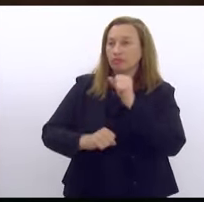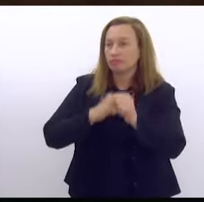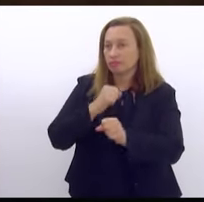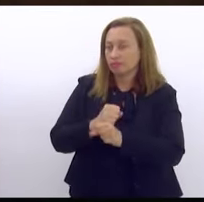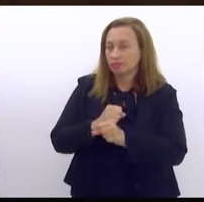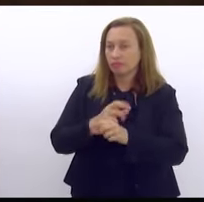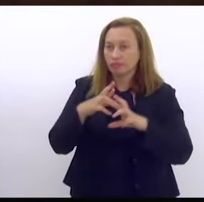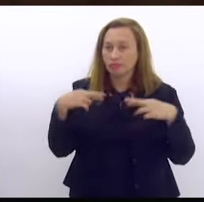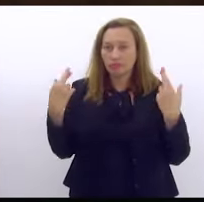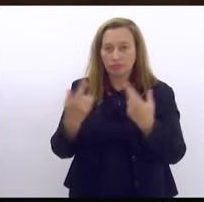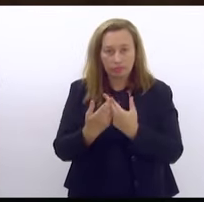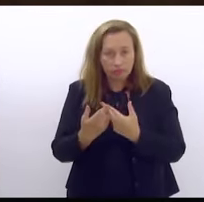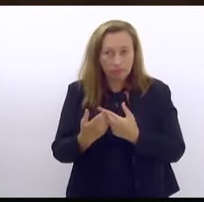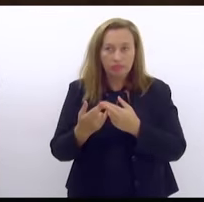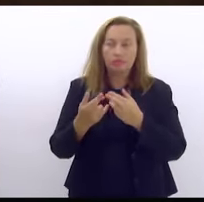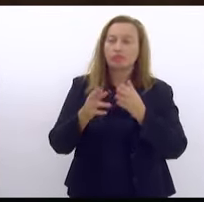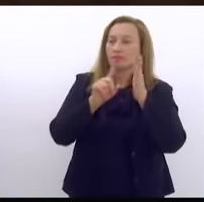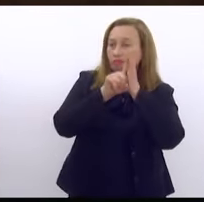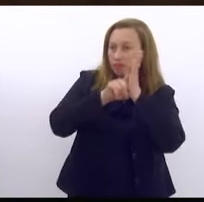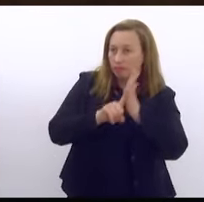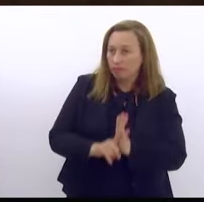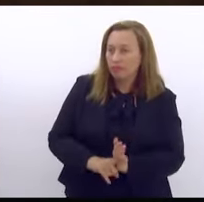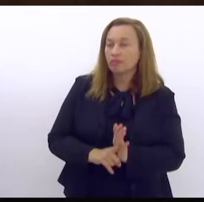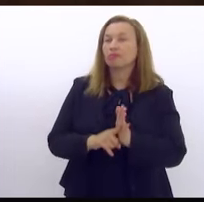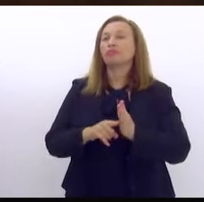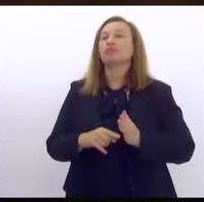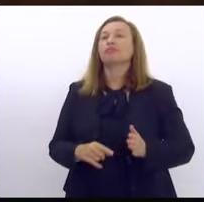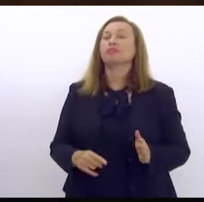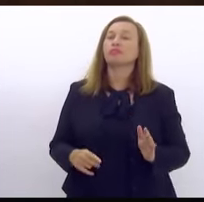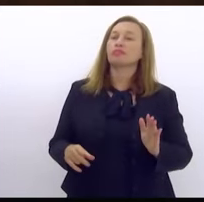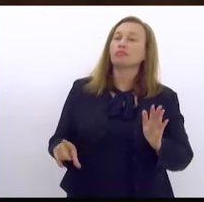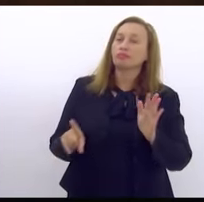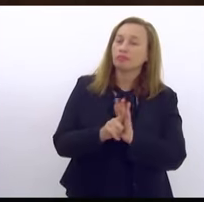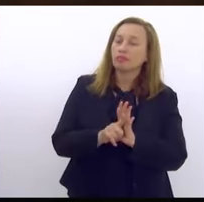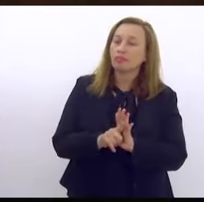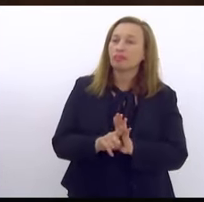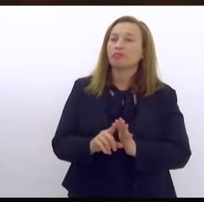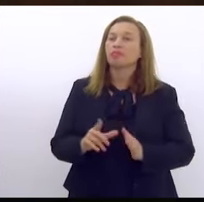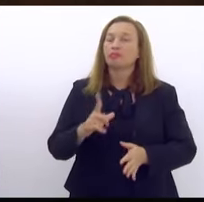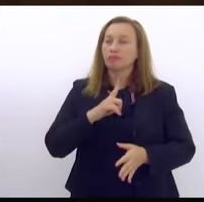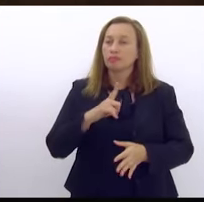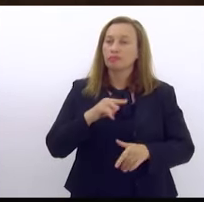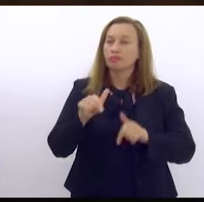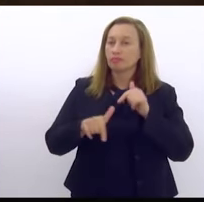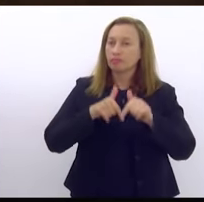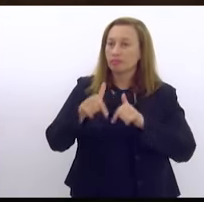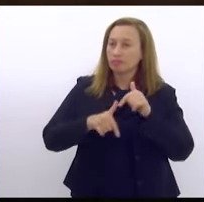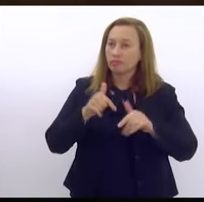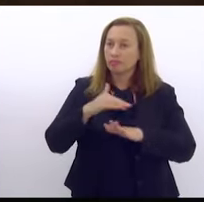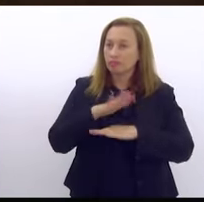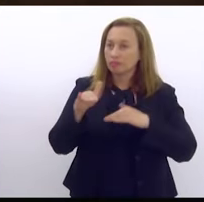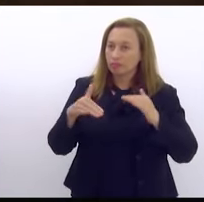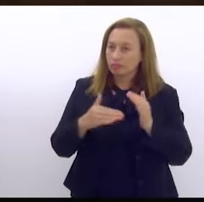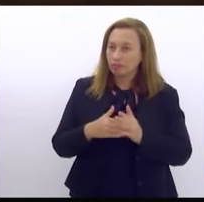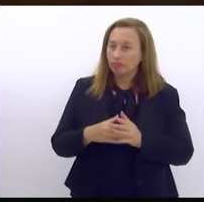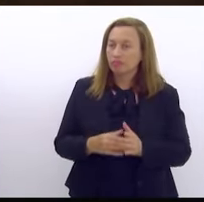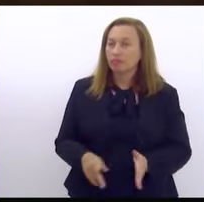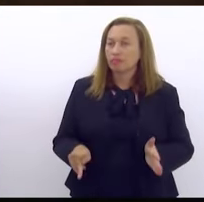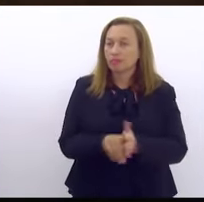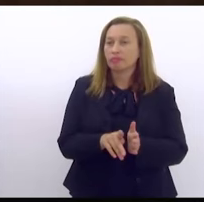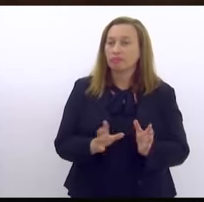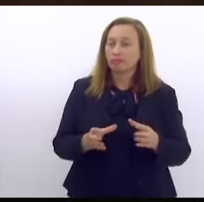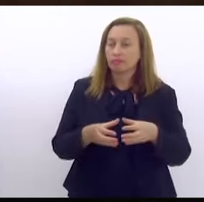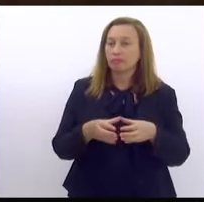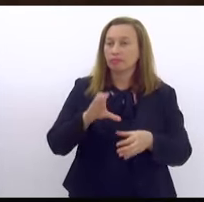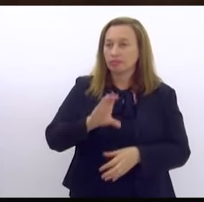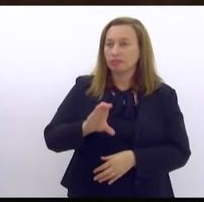de reunir, de compilar, de modernizar a nossa legislação. Tivemos o trabalho, todos os membros da CCJ, de